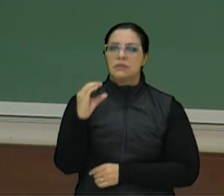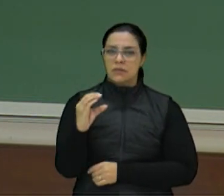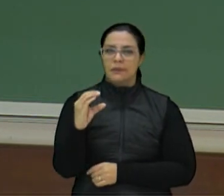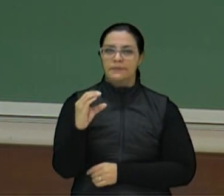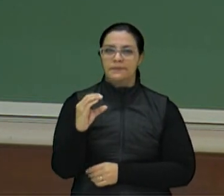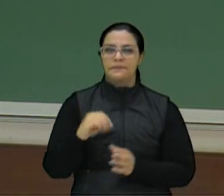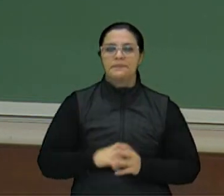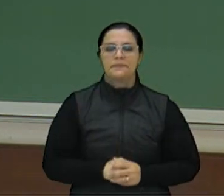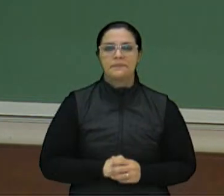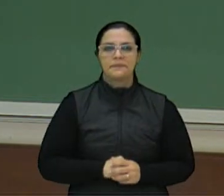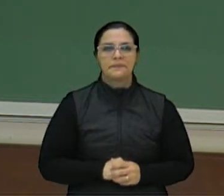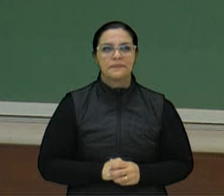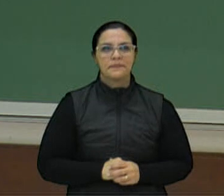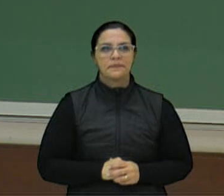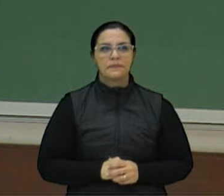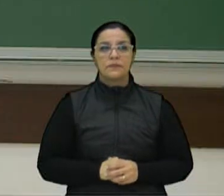estufa.